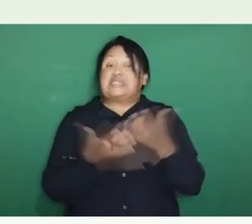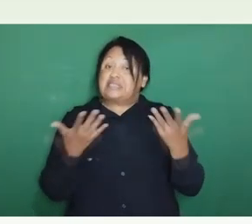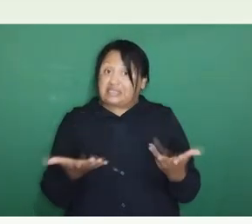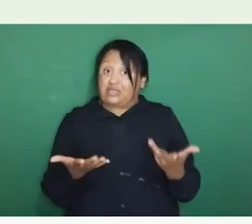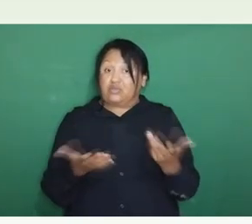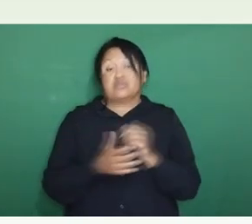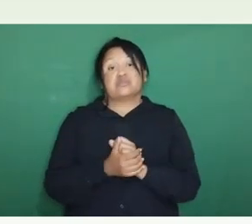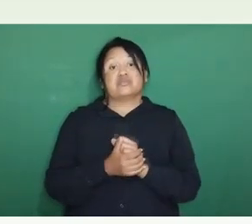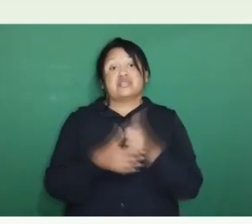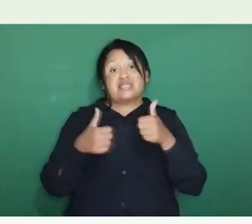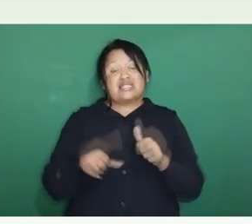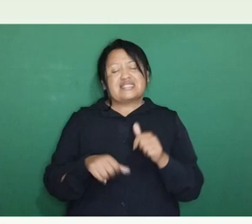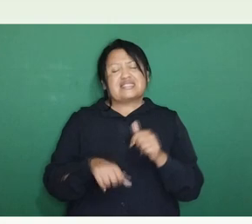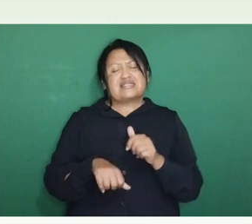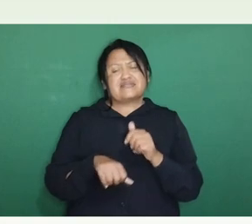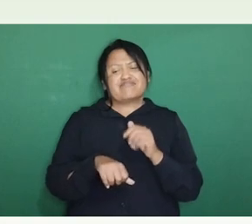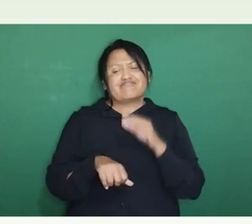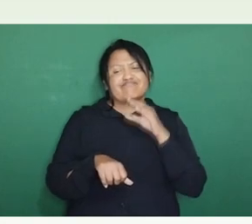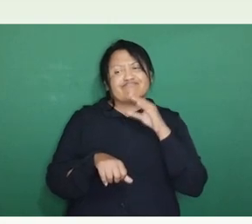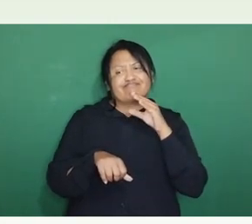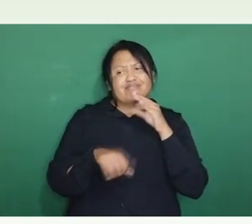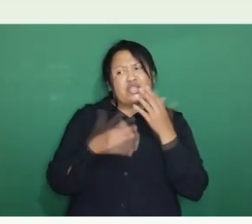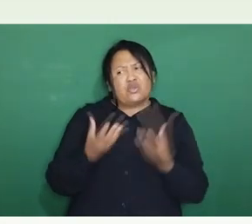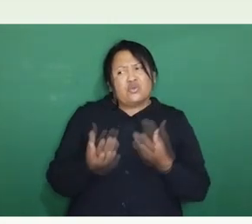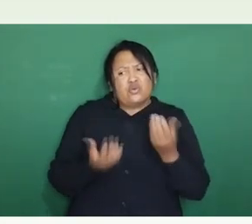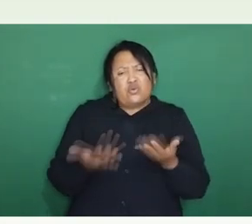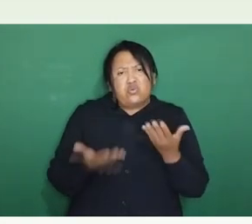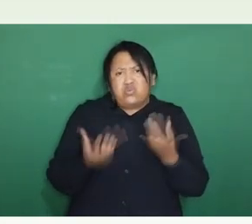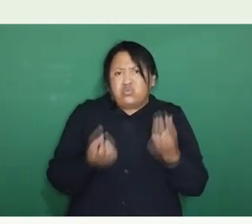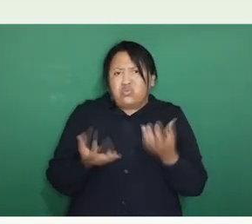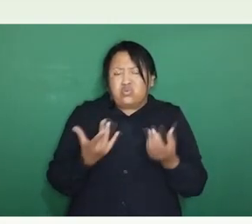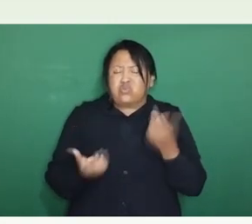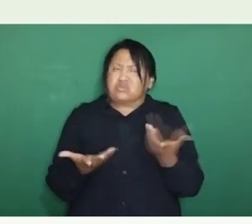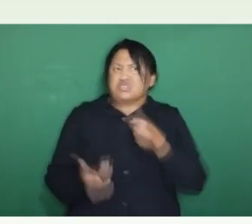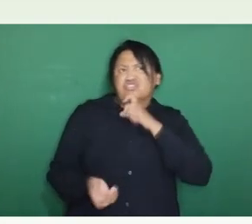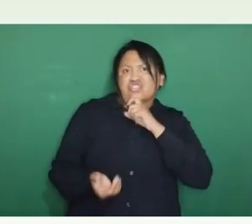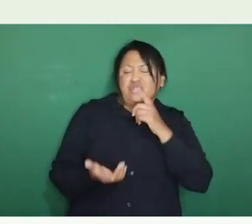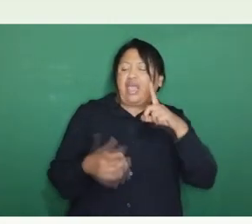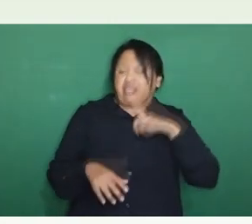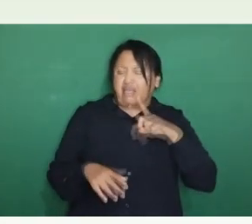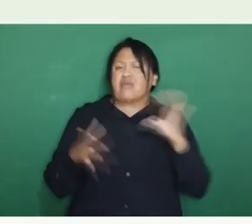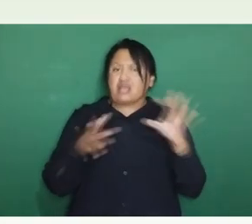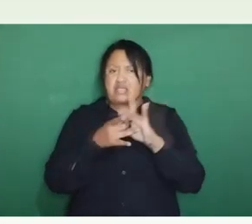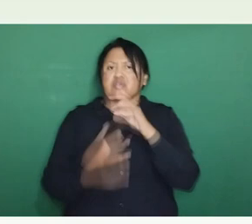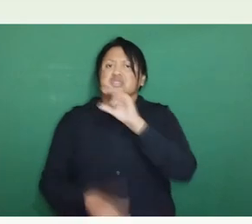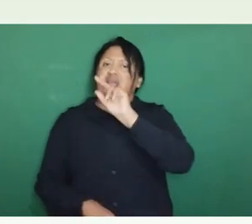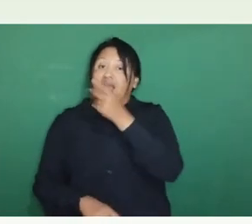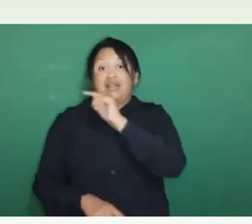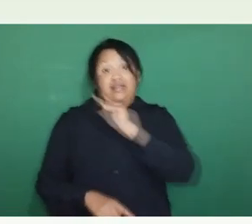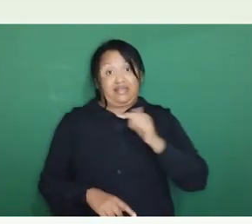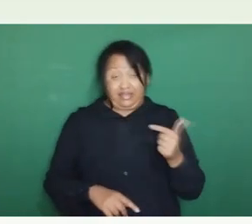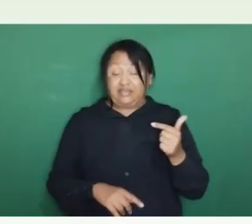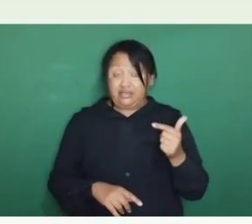esse nessa temperatura ela possui ligações de hidrogênio certo